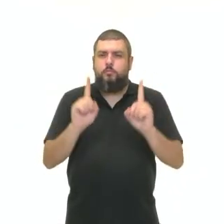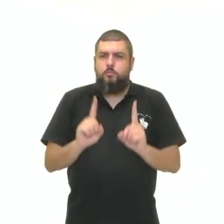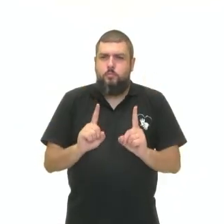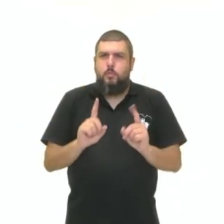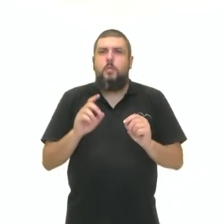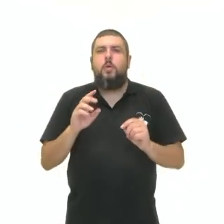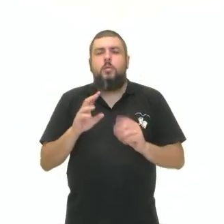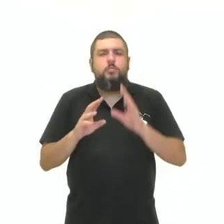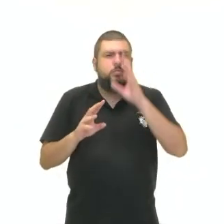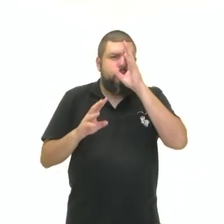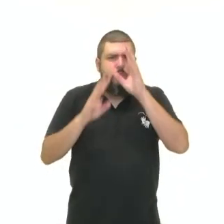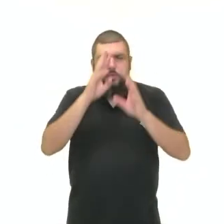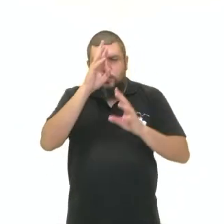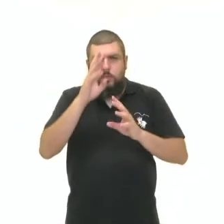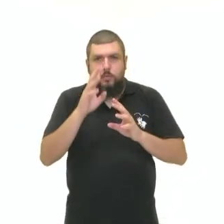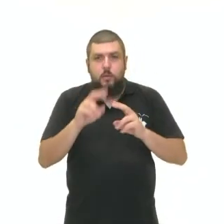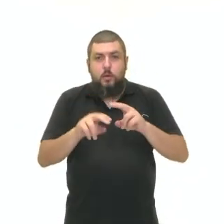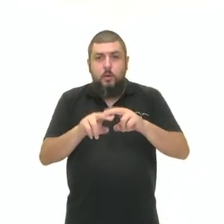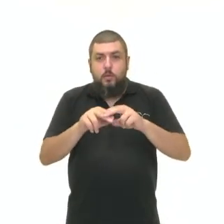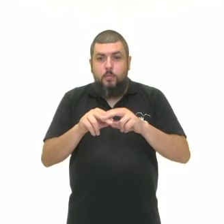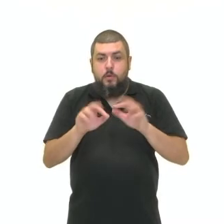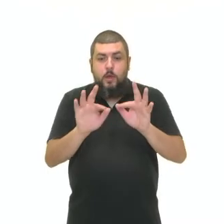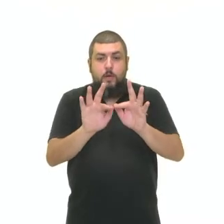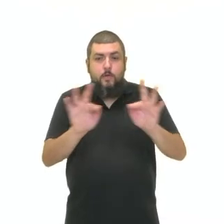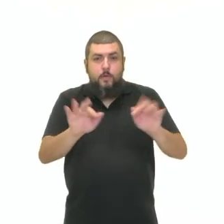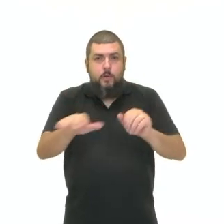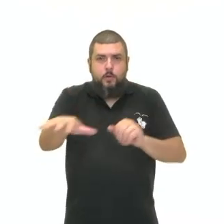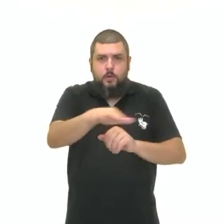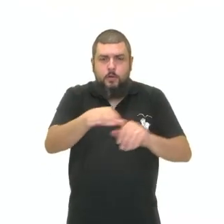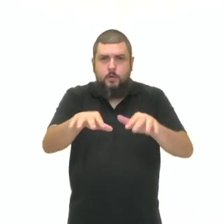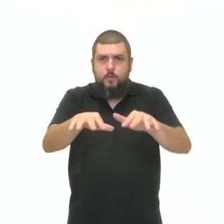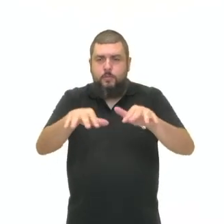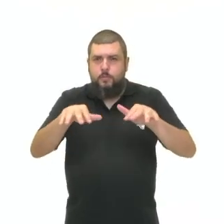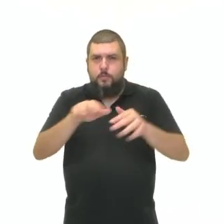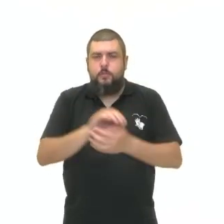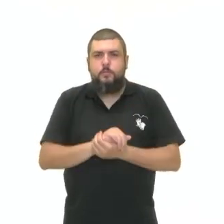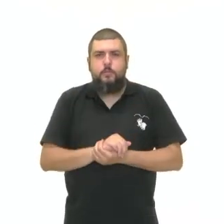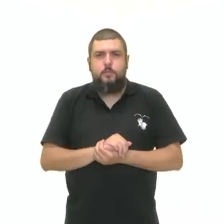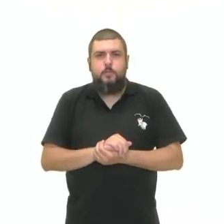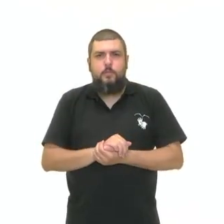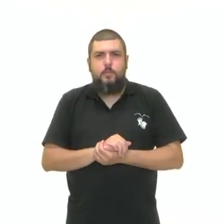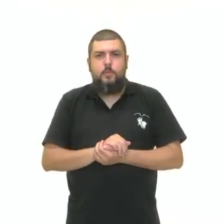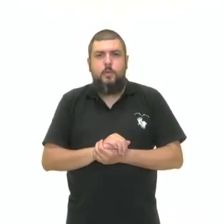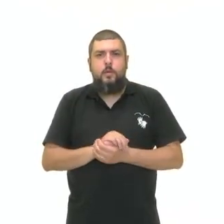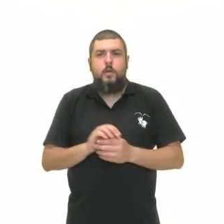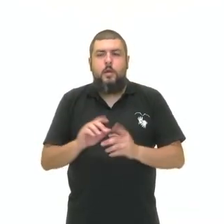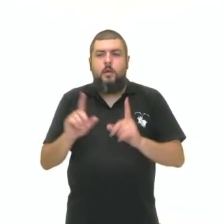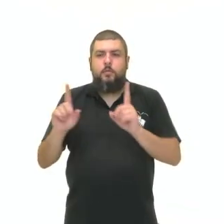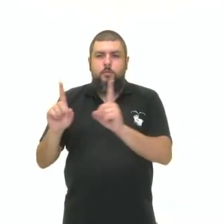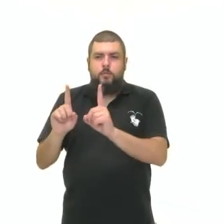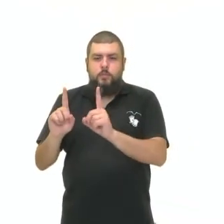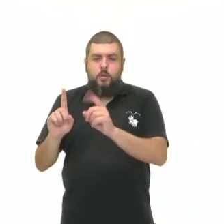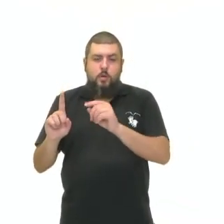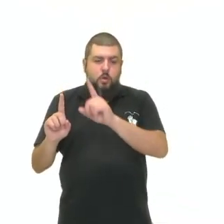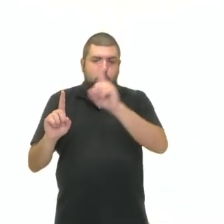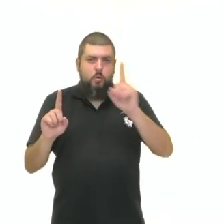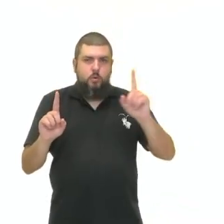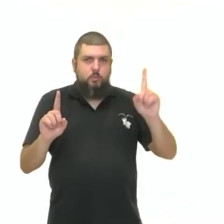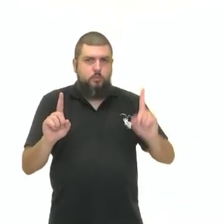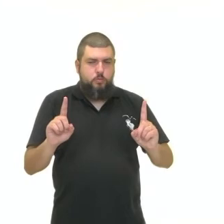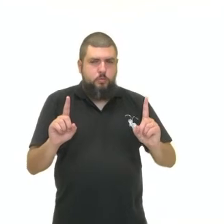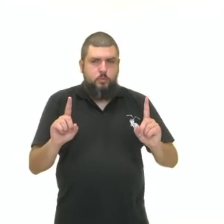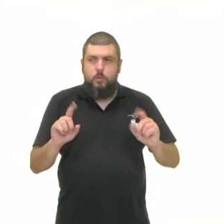baseada numa frase escrita pela plateia. Quando o mediador disser transforma, os